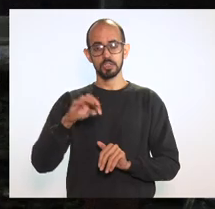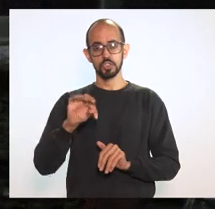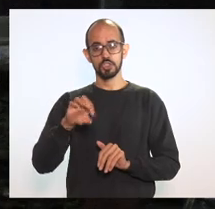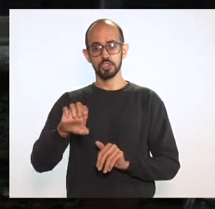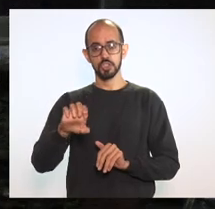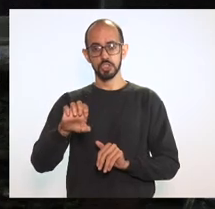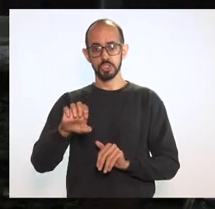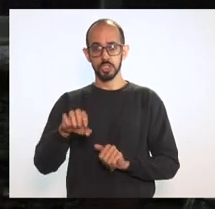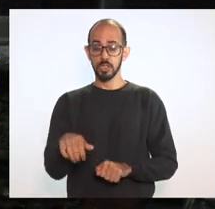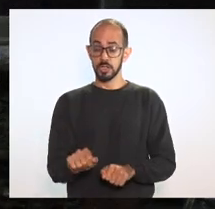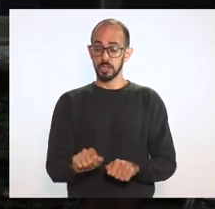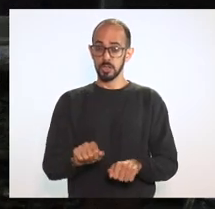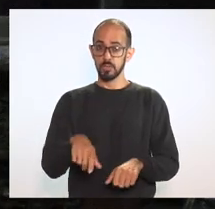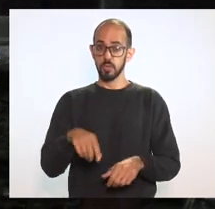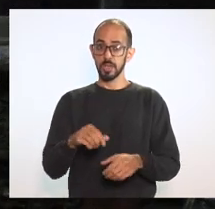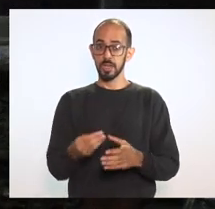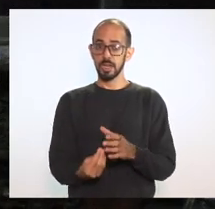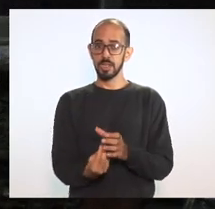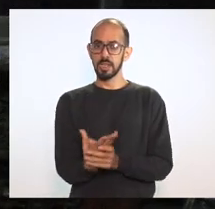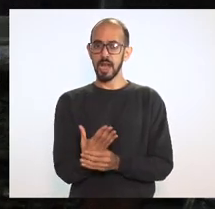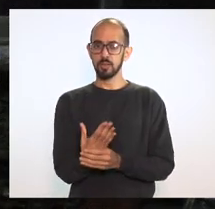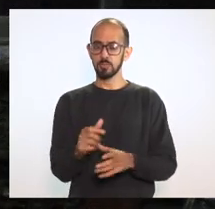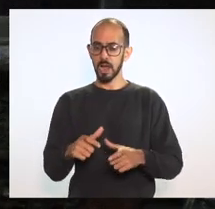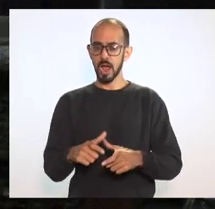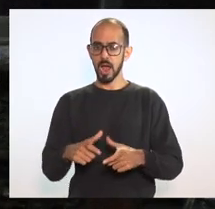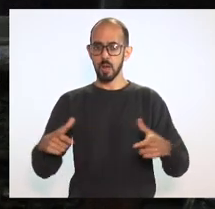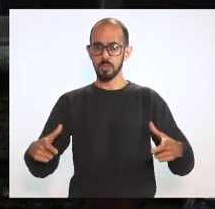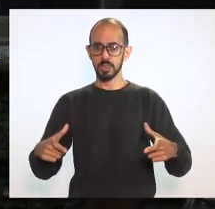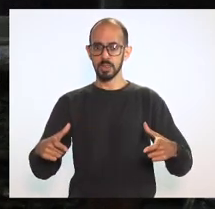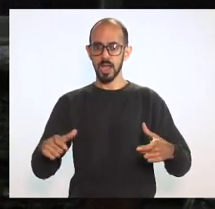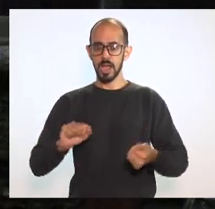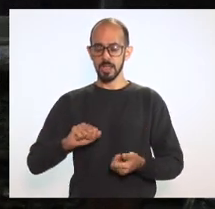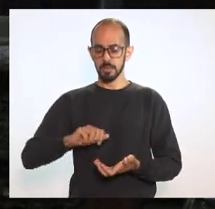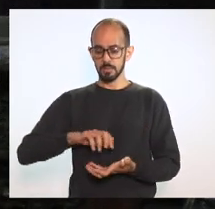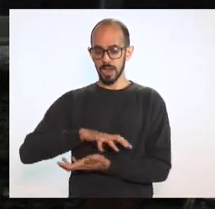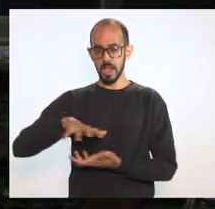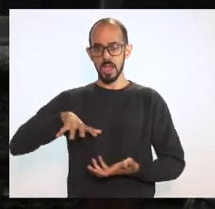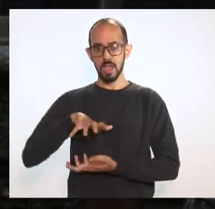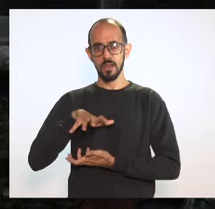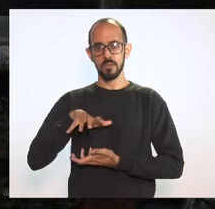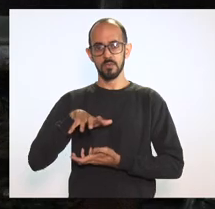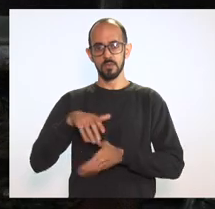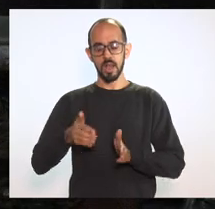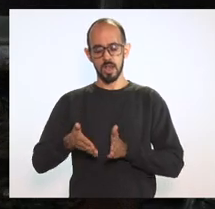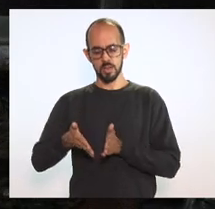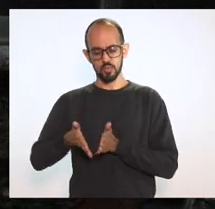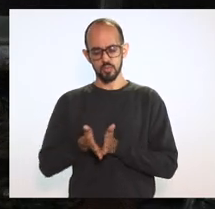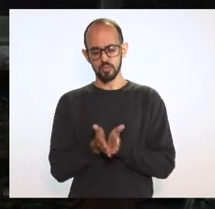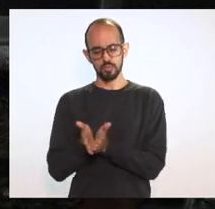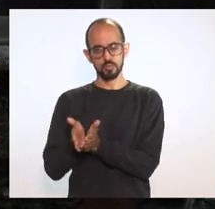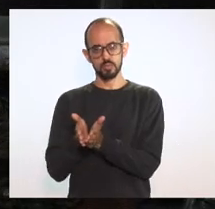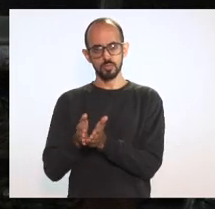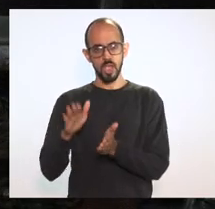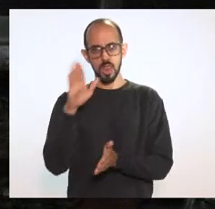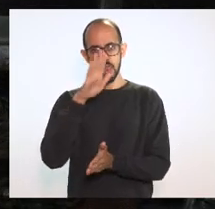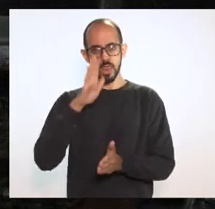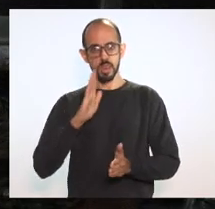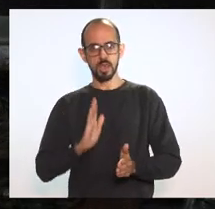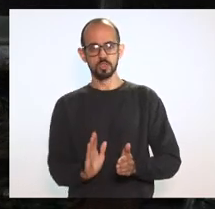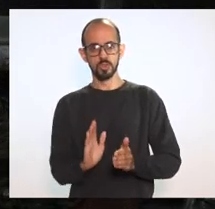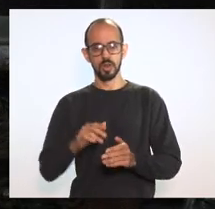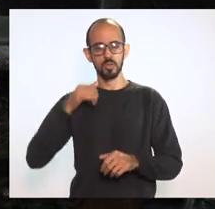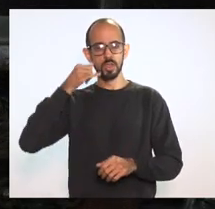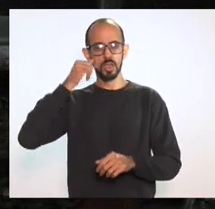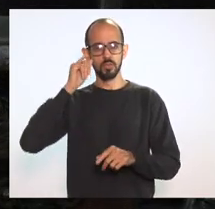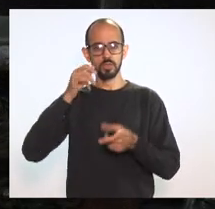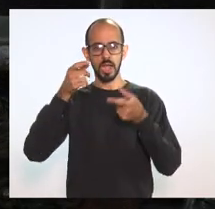prover recursos para a renovação, ampliação e recuperação da frota mercante nacional, evitar a importação de